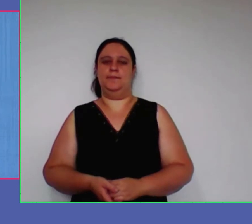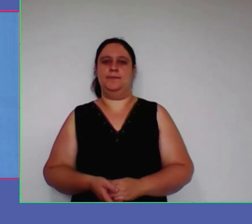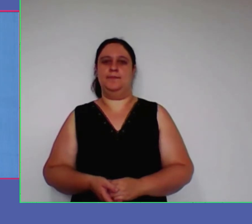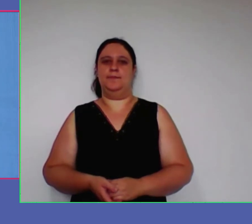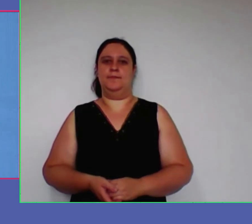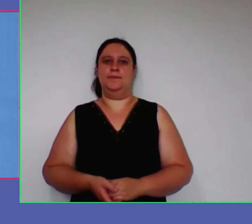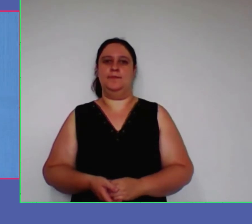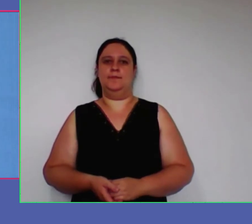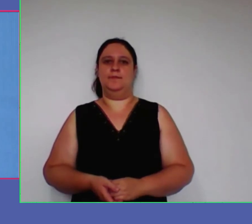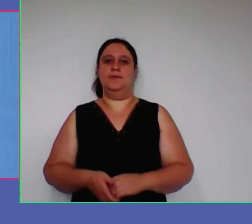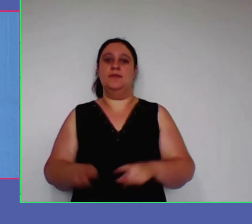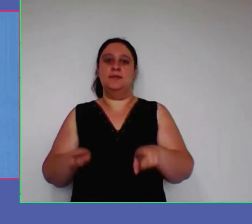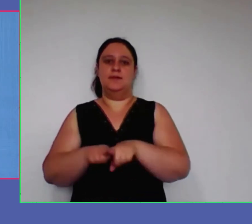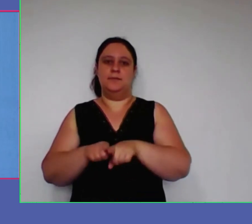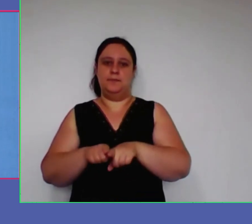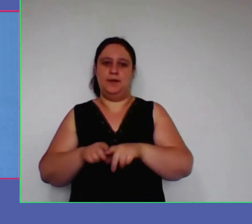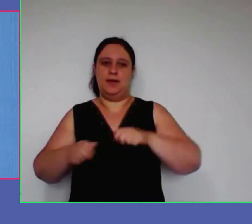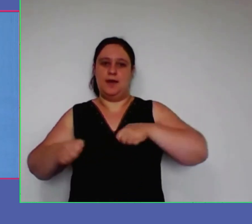Atos 23,